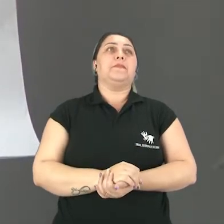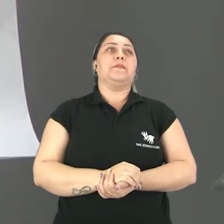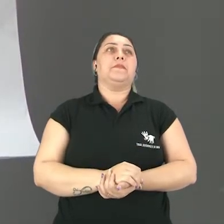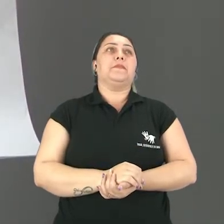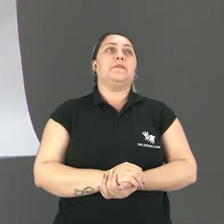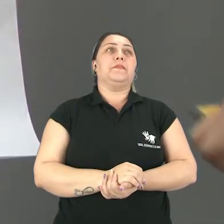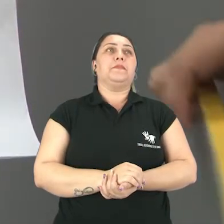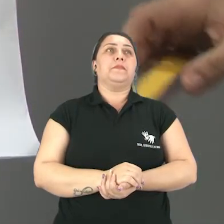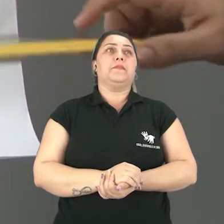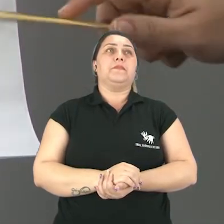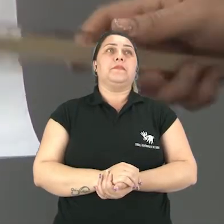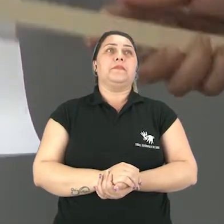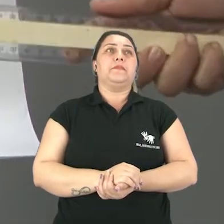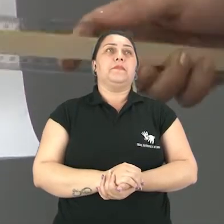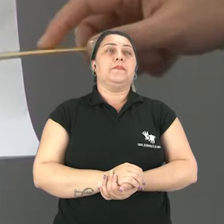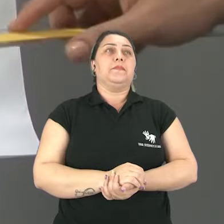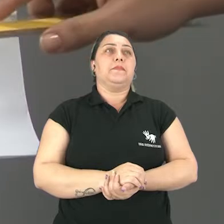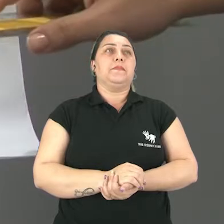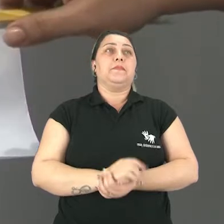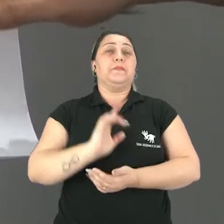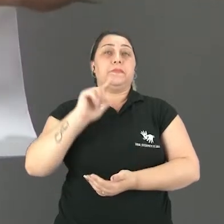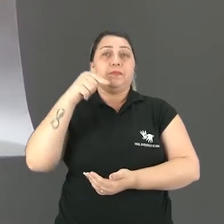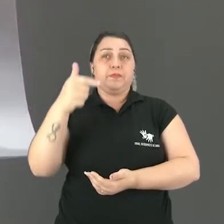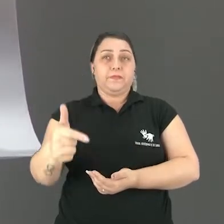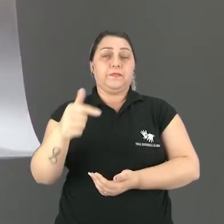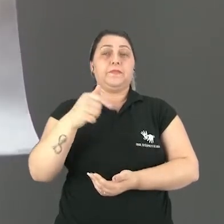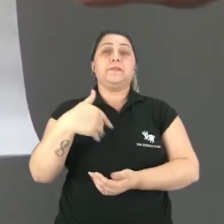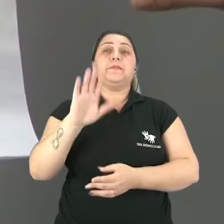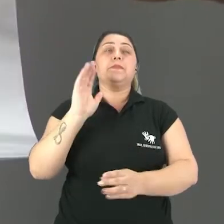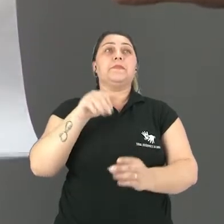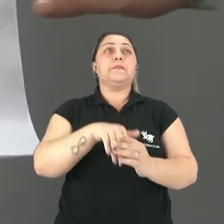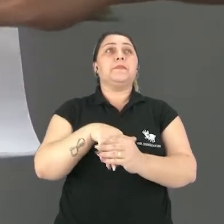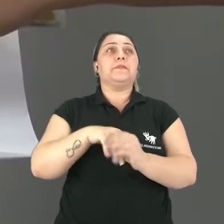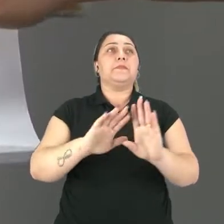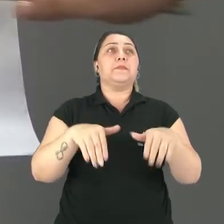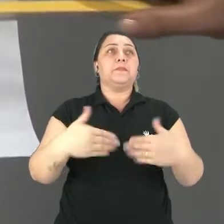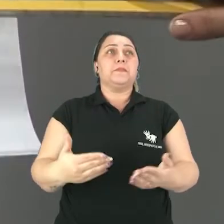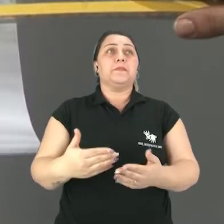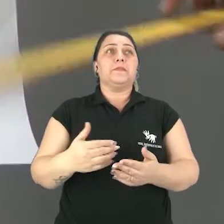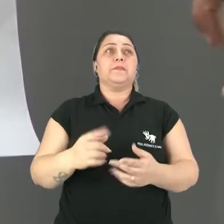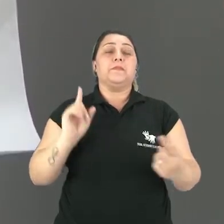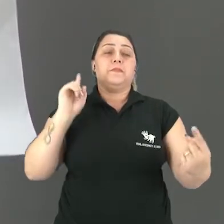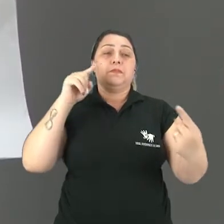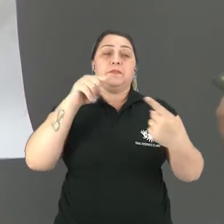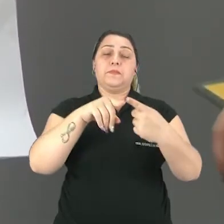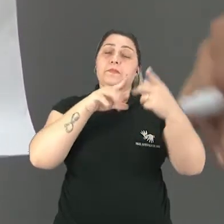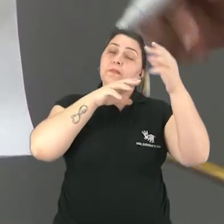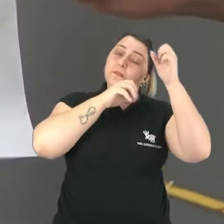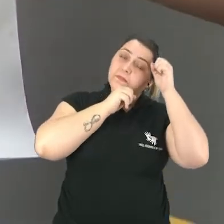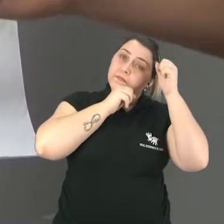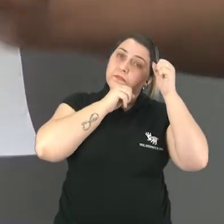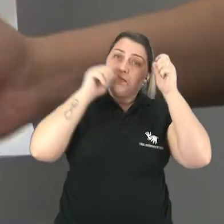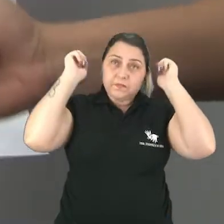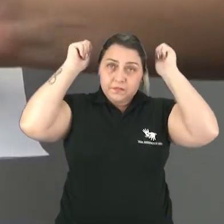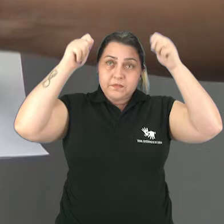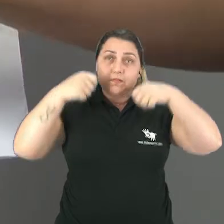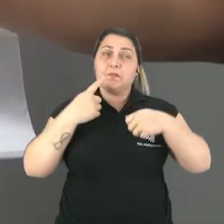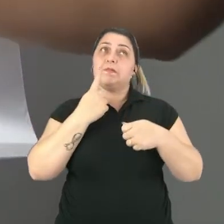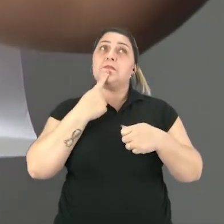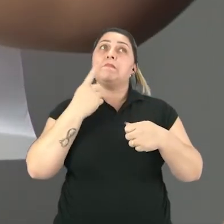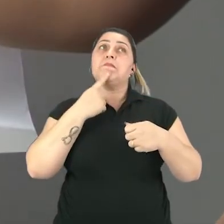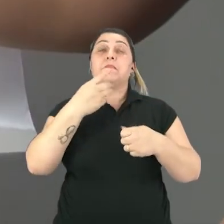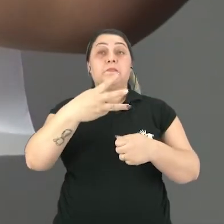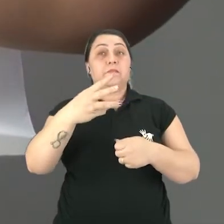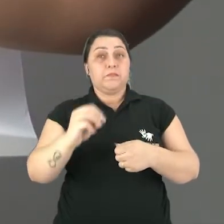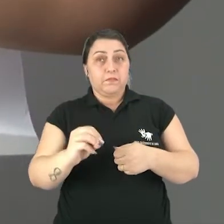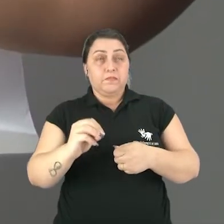40 crianças lendo essa história. E a próxima mais votada foram qual? Bela Adormecida e Chapeuzinho Vermelho. As duas tiveram aí